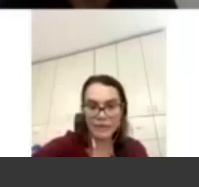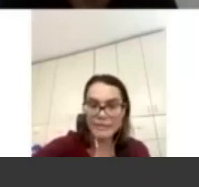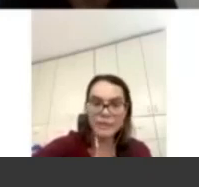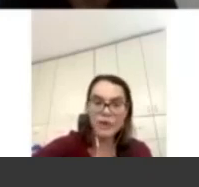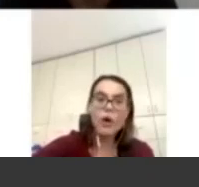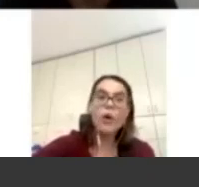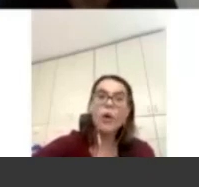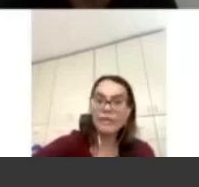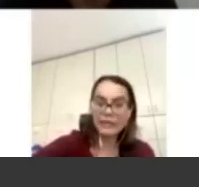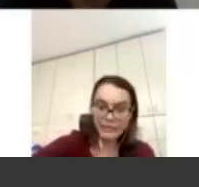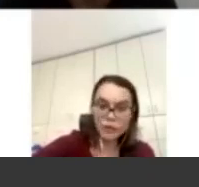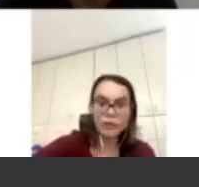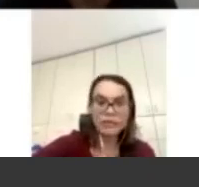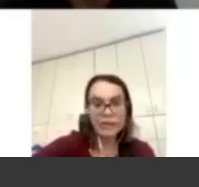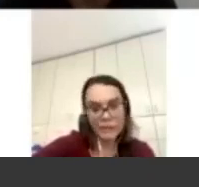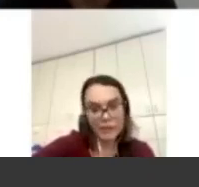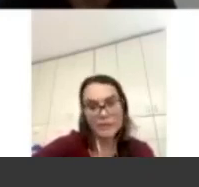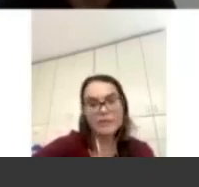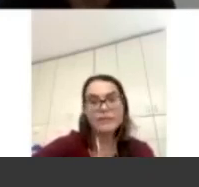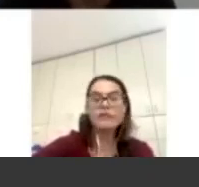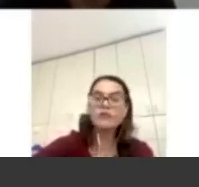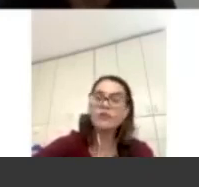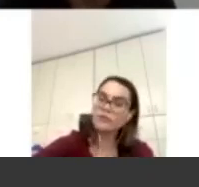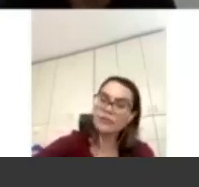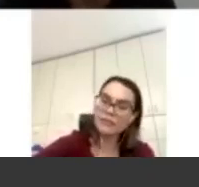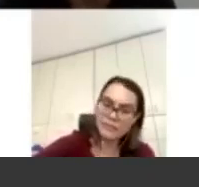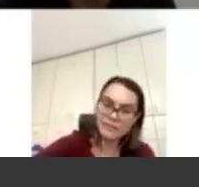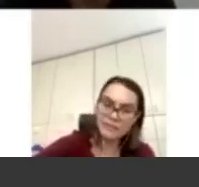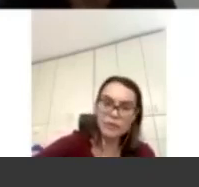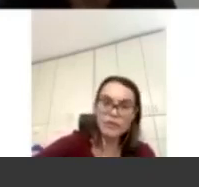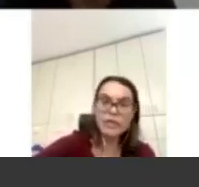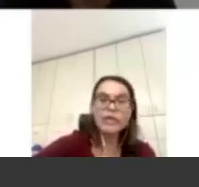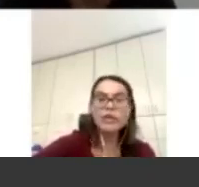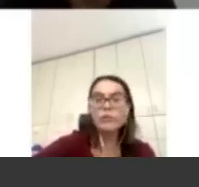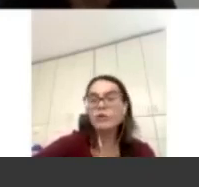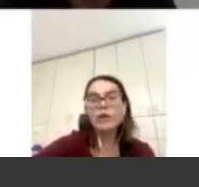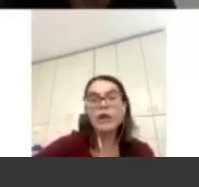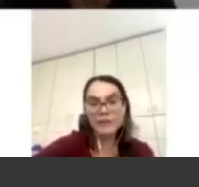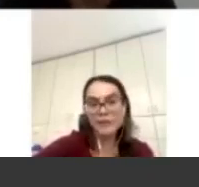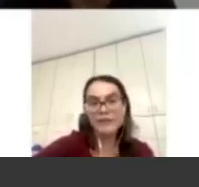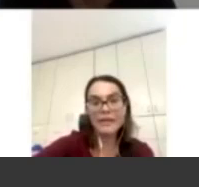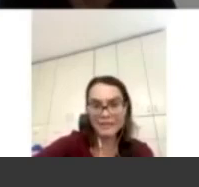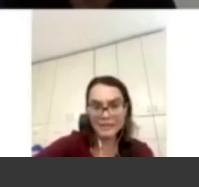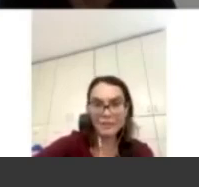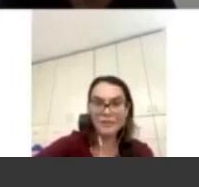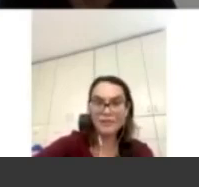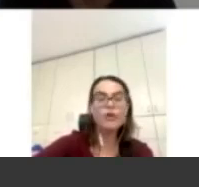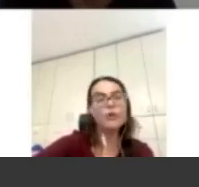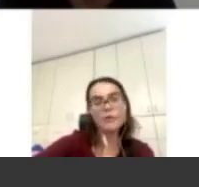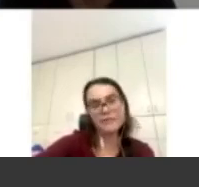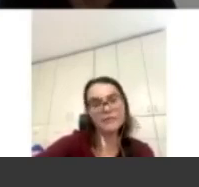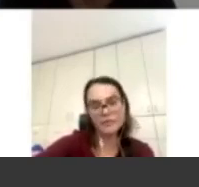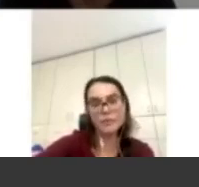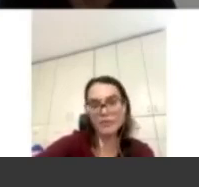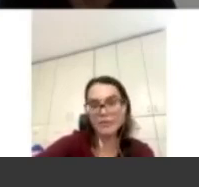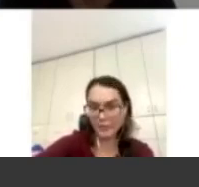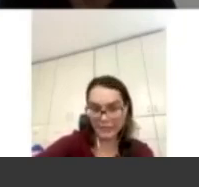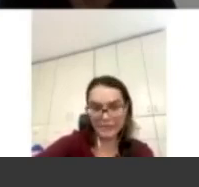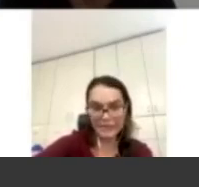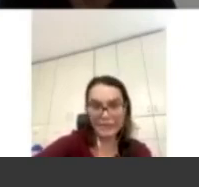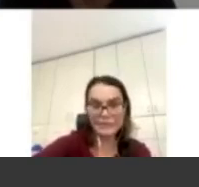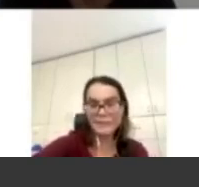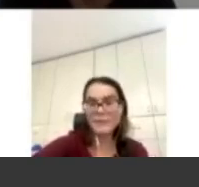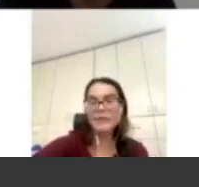4 pilares: o guia, o treinamento, as intervenções no sistema de saúde e o monitoramento e avaliação de como essas intervenções